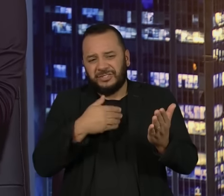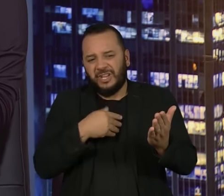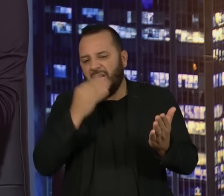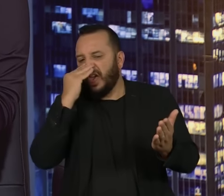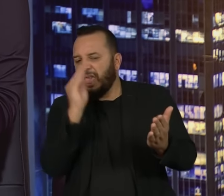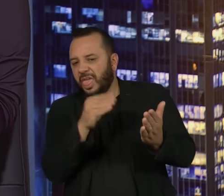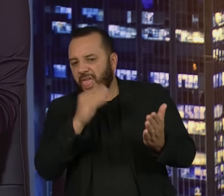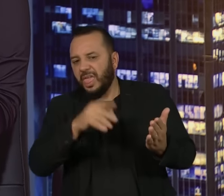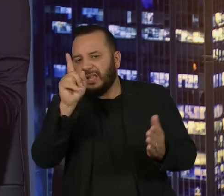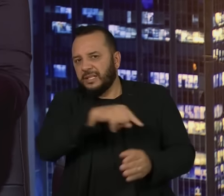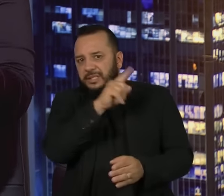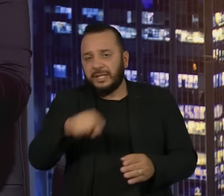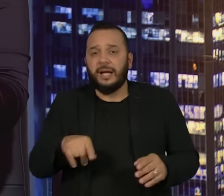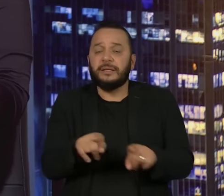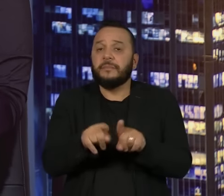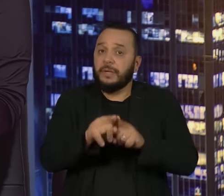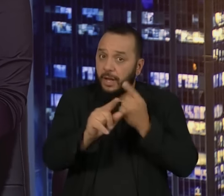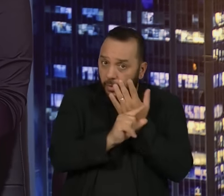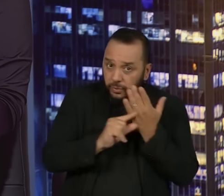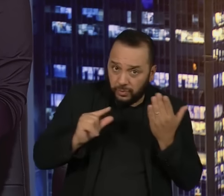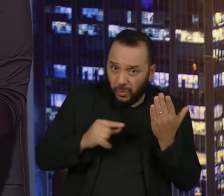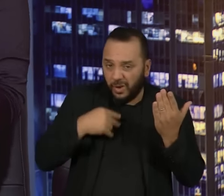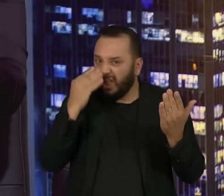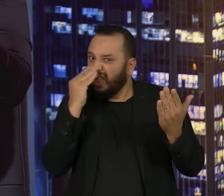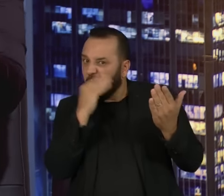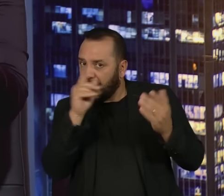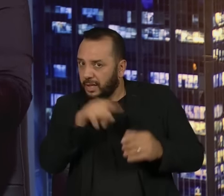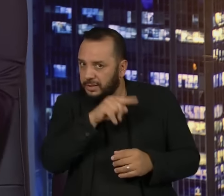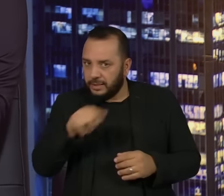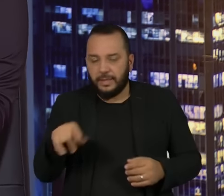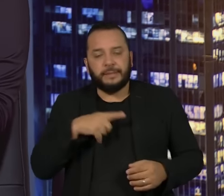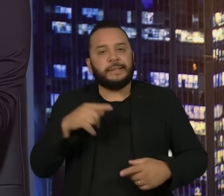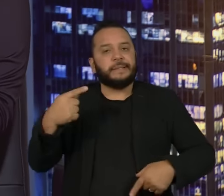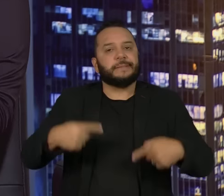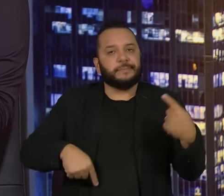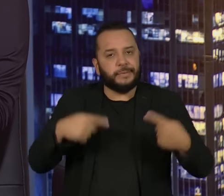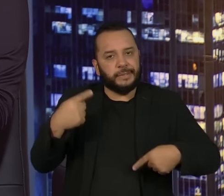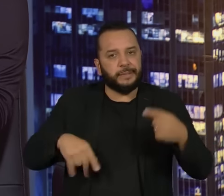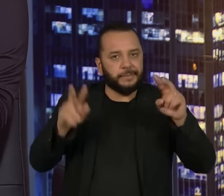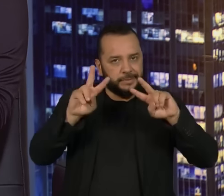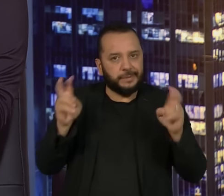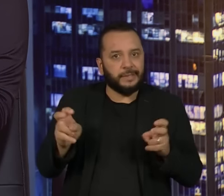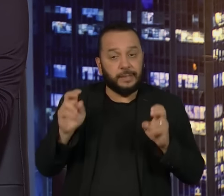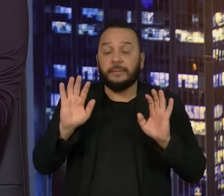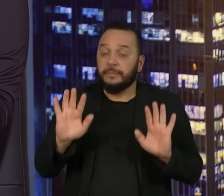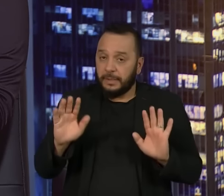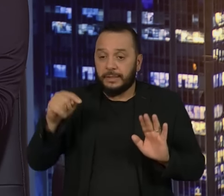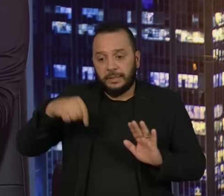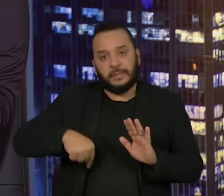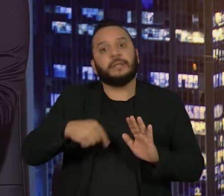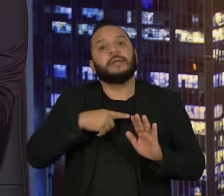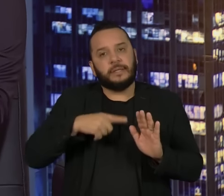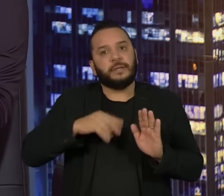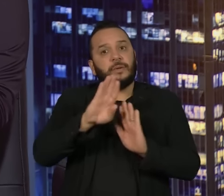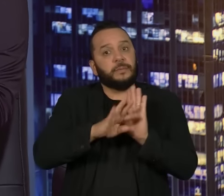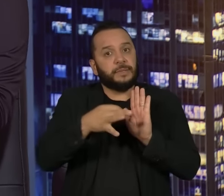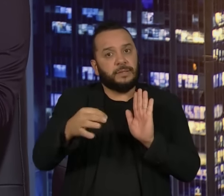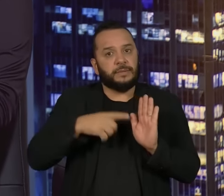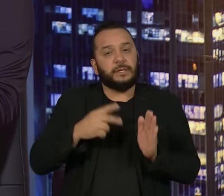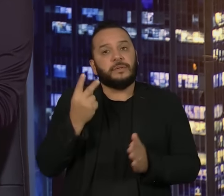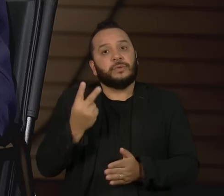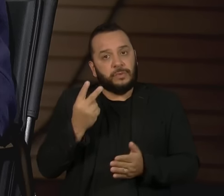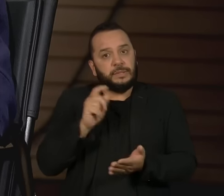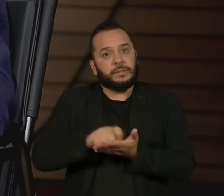para conversar sobre esse tema que é tão polêmico, mas ao mesmo tempo tão instigante, Opinião traz para o estúdio dois escritores.